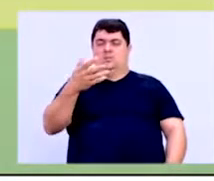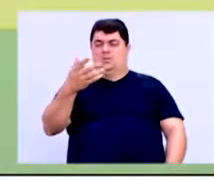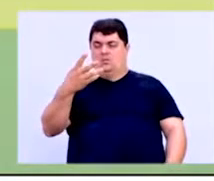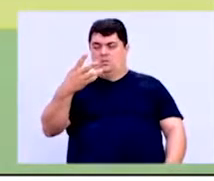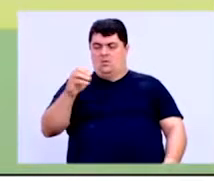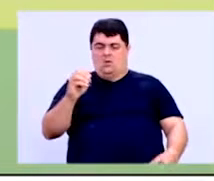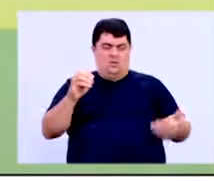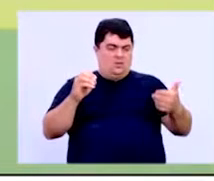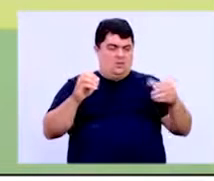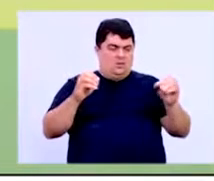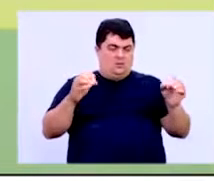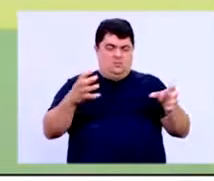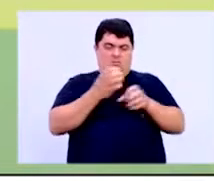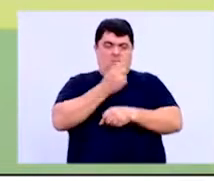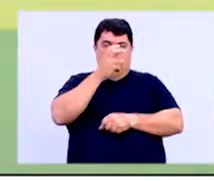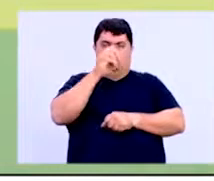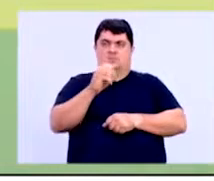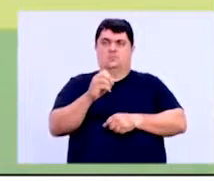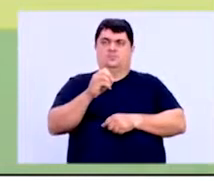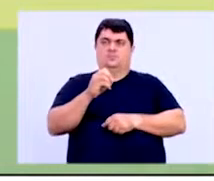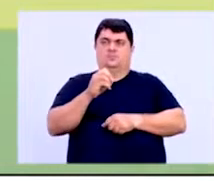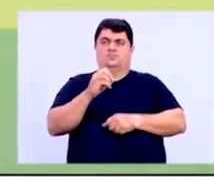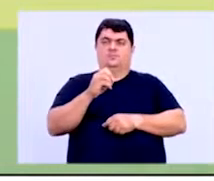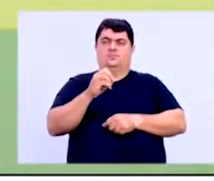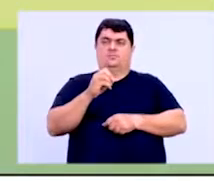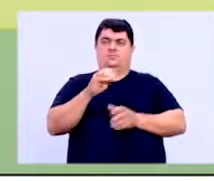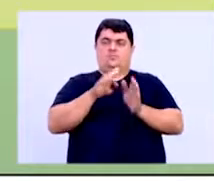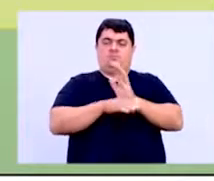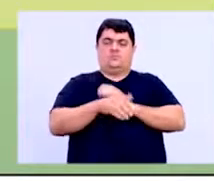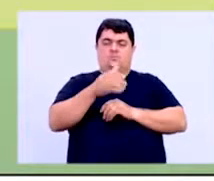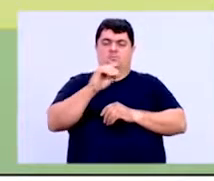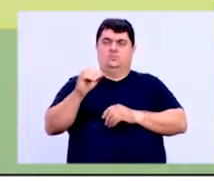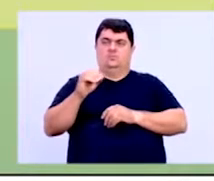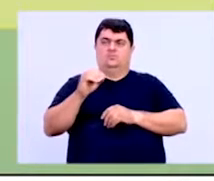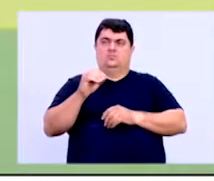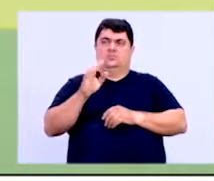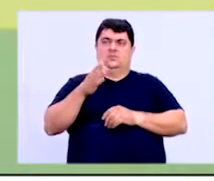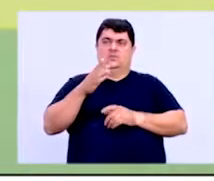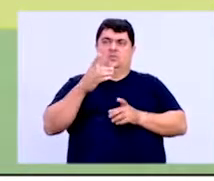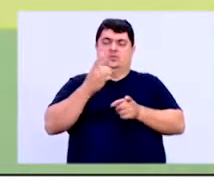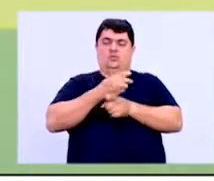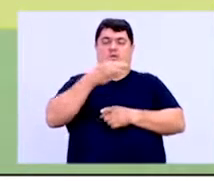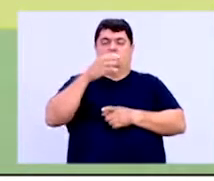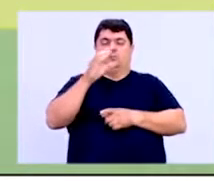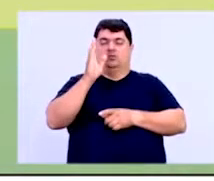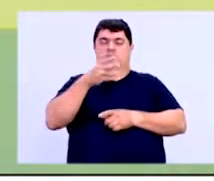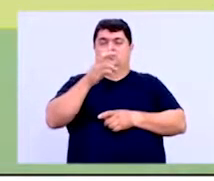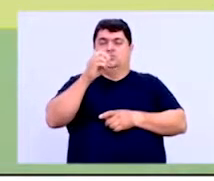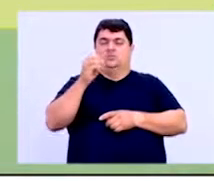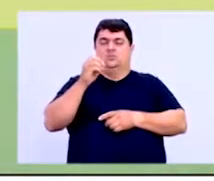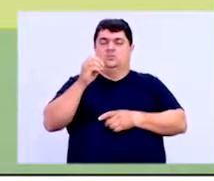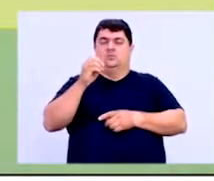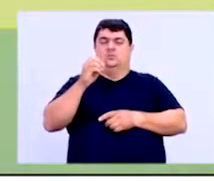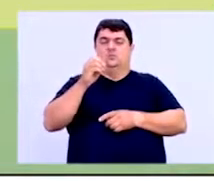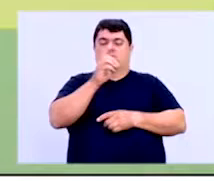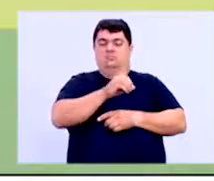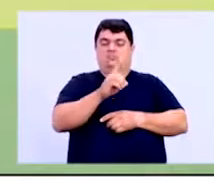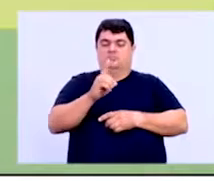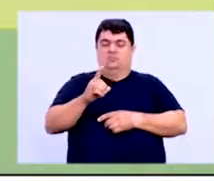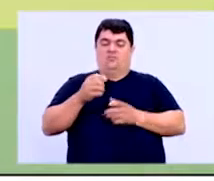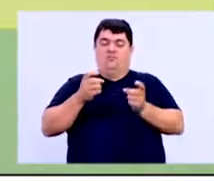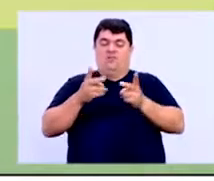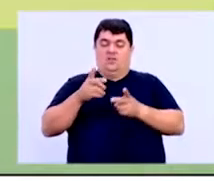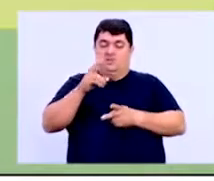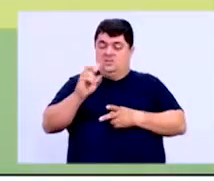é o quê? 50. 50 menos 100, achamos a nossa margem de contribuição. 50 unidades. Simples,